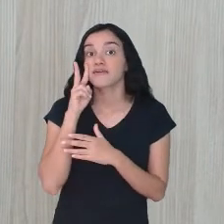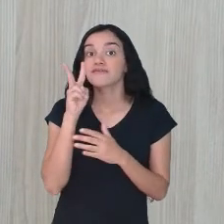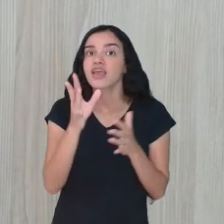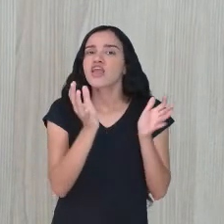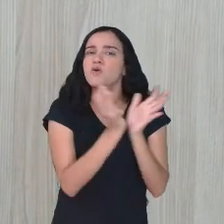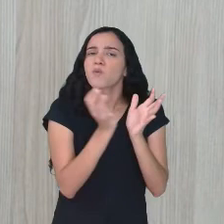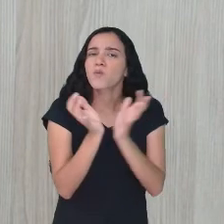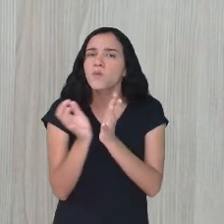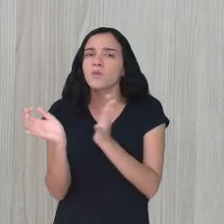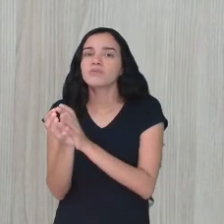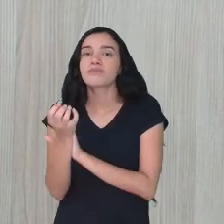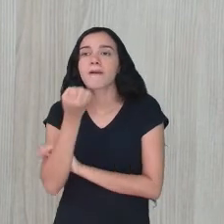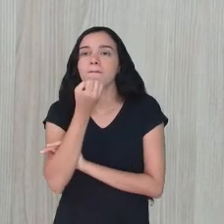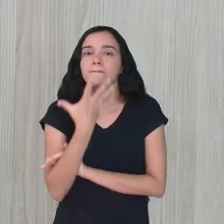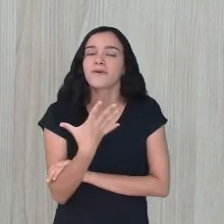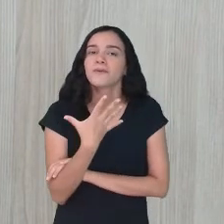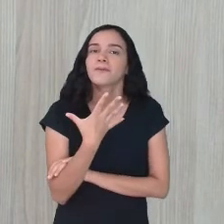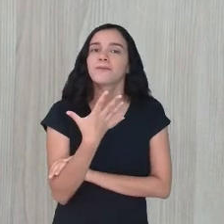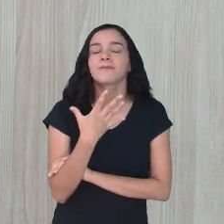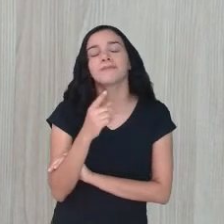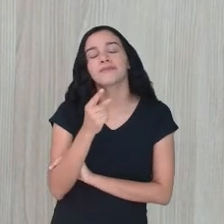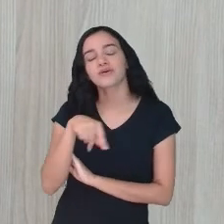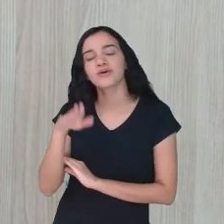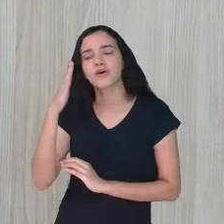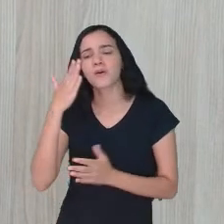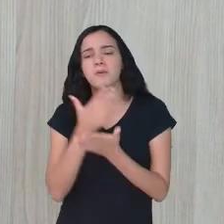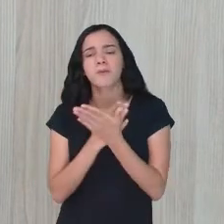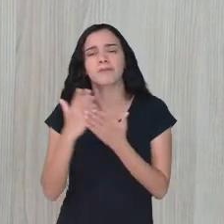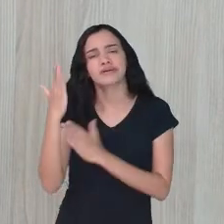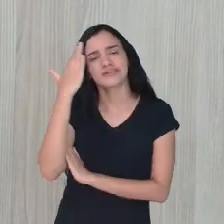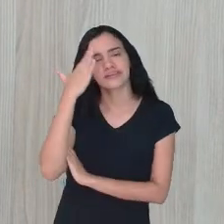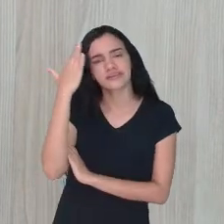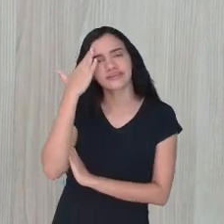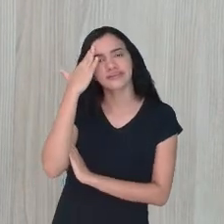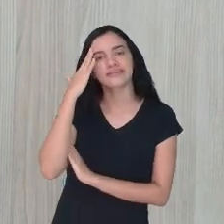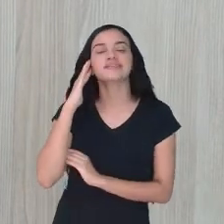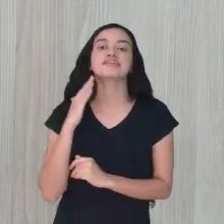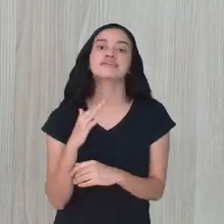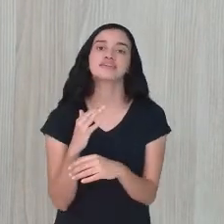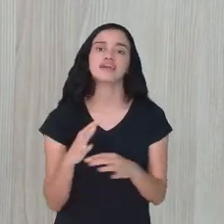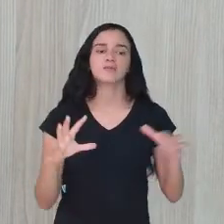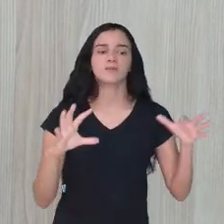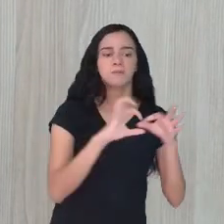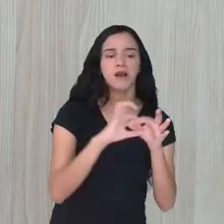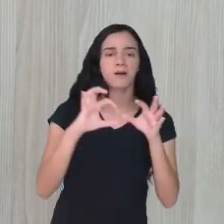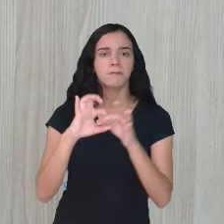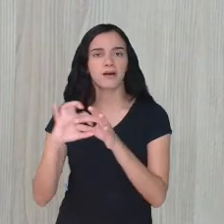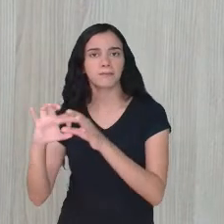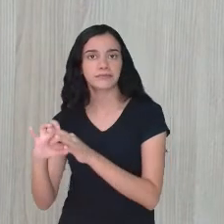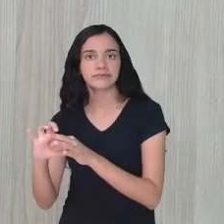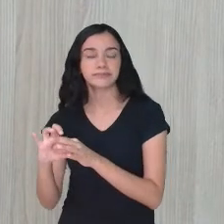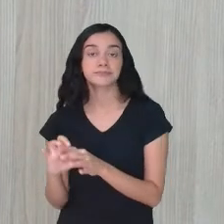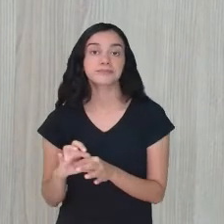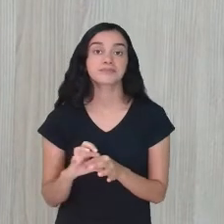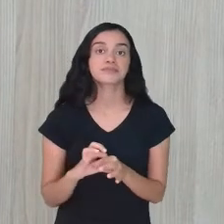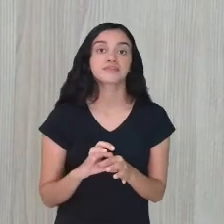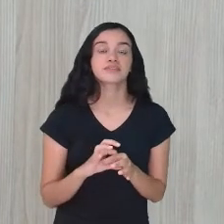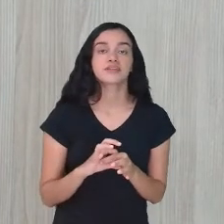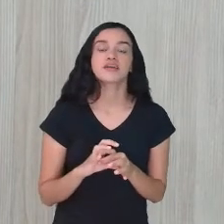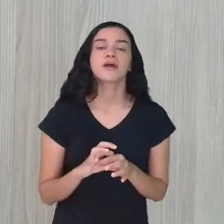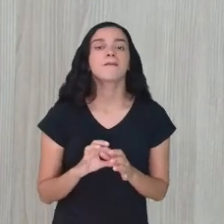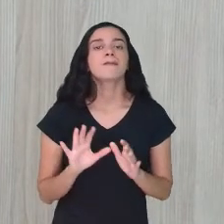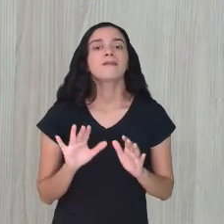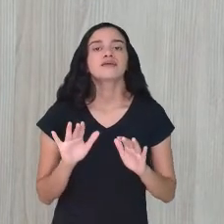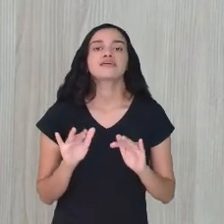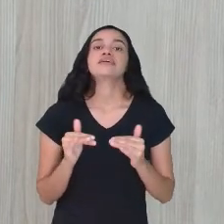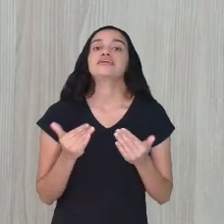é muito bom, porque você começa a entender que um está dentro do outro, né? Então, um faz parte do